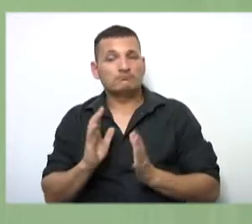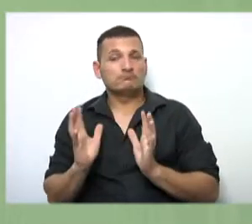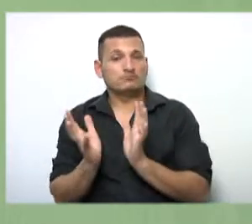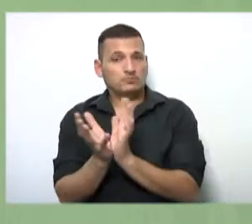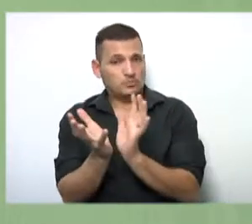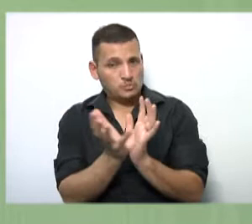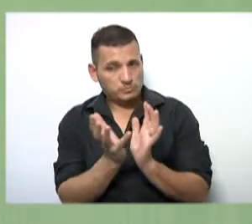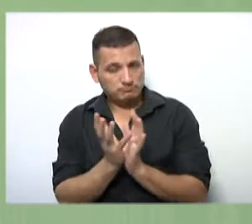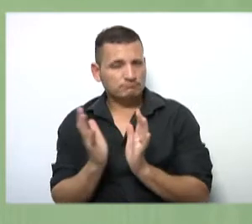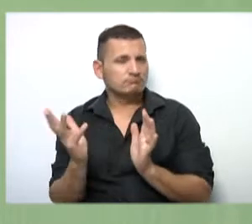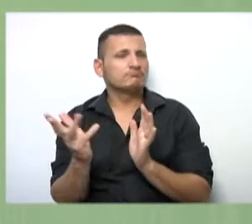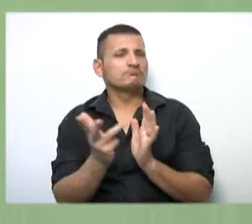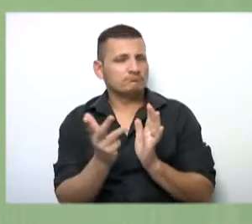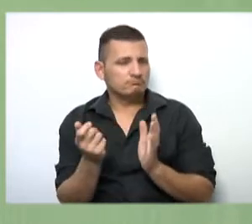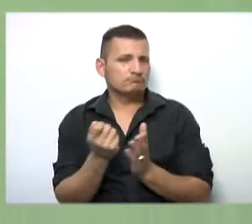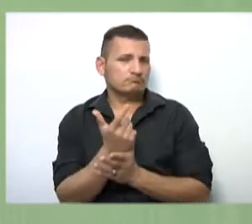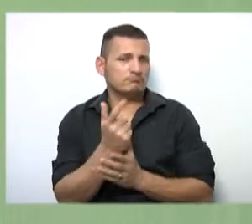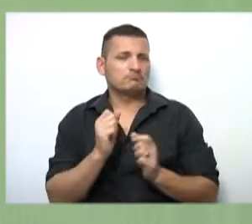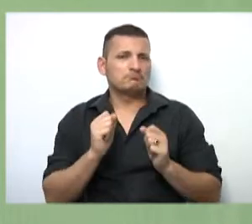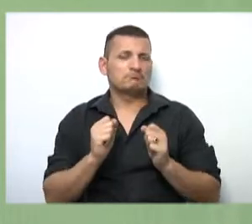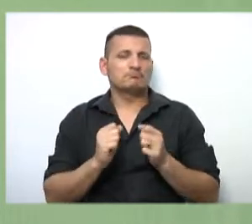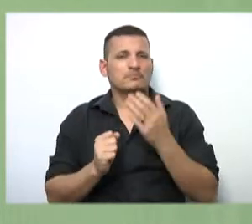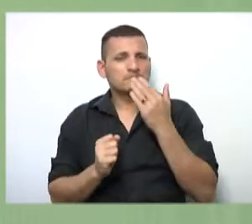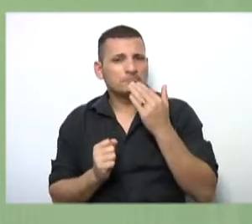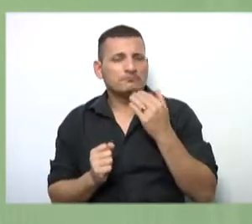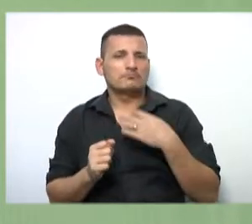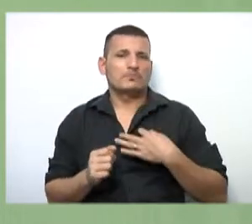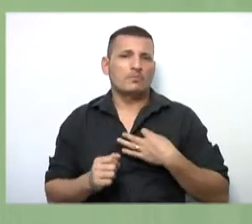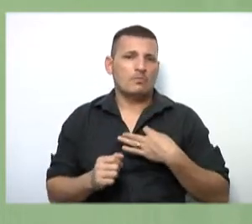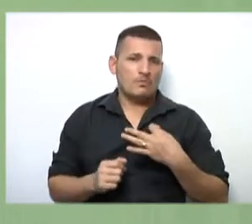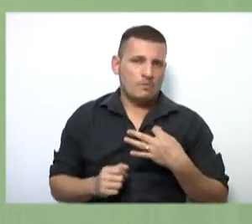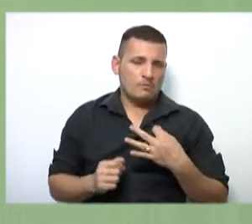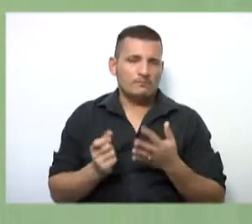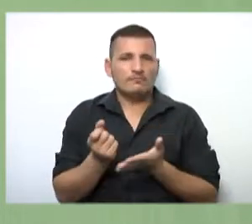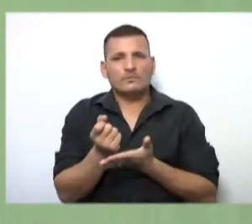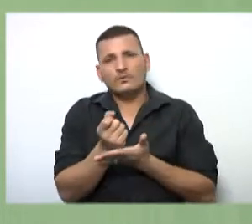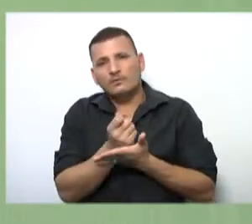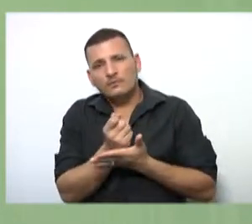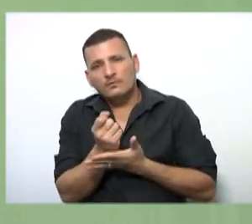Podem ser alimentos, roupas, medicamentos,